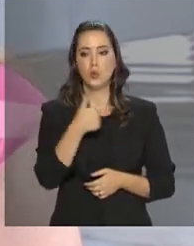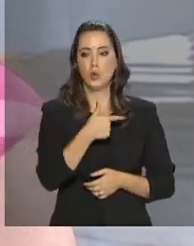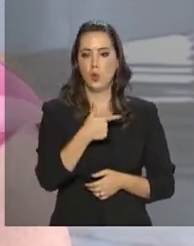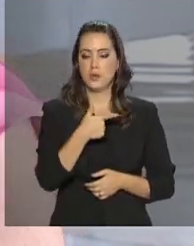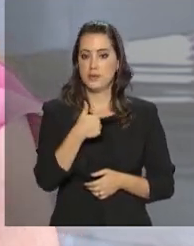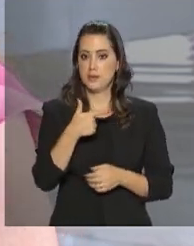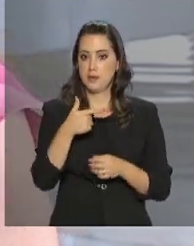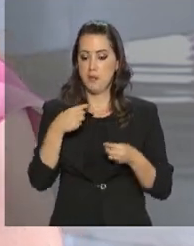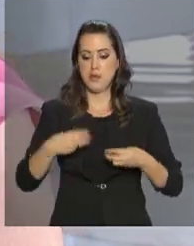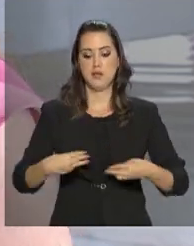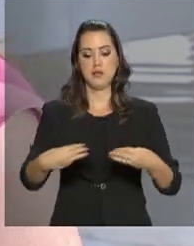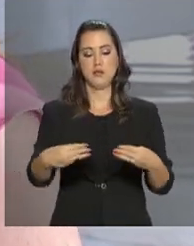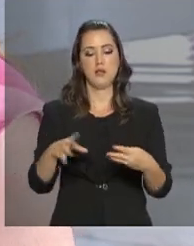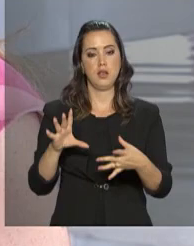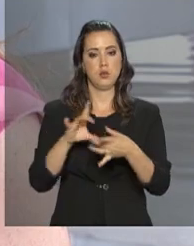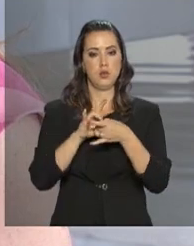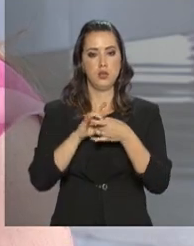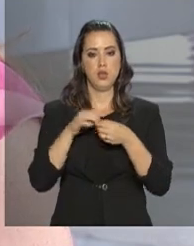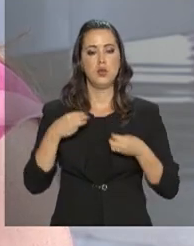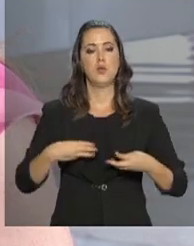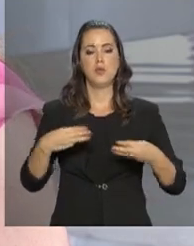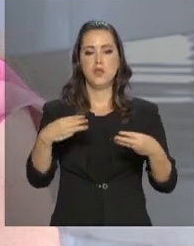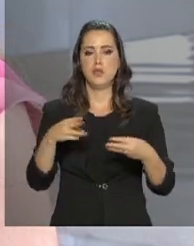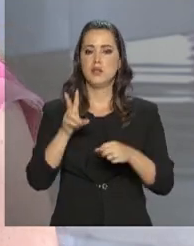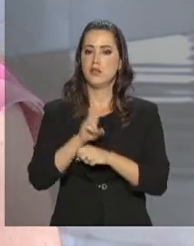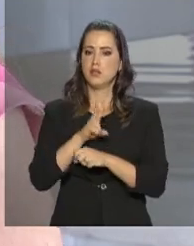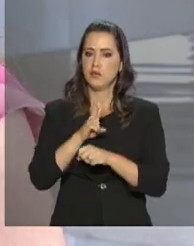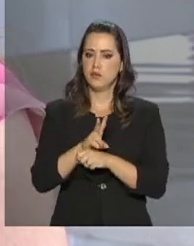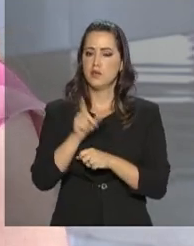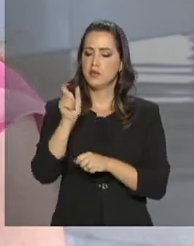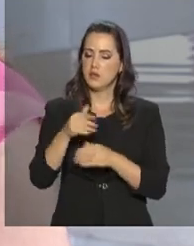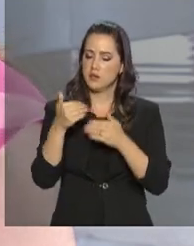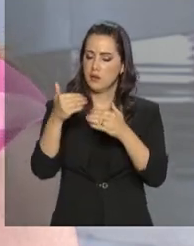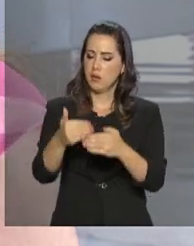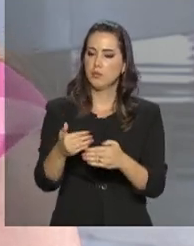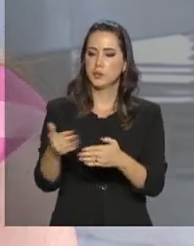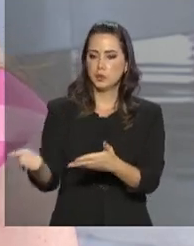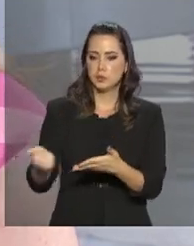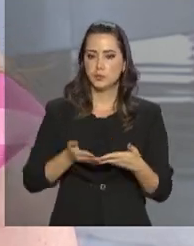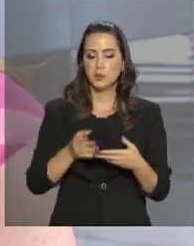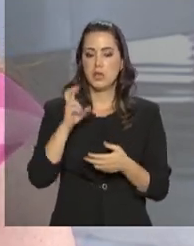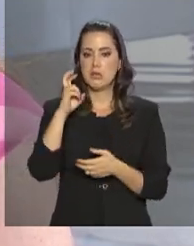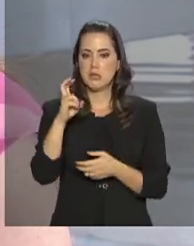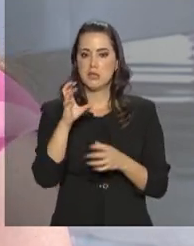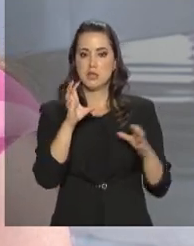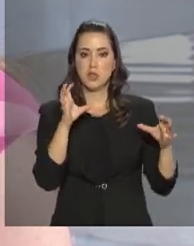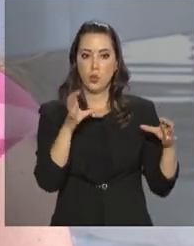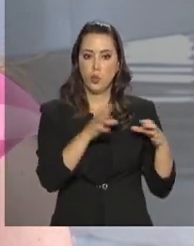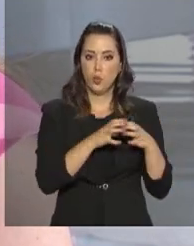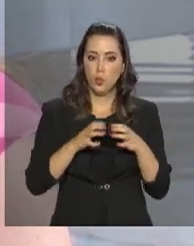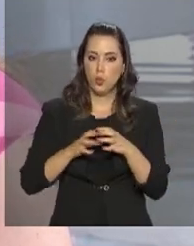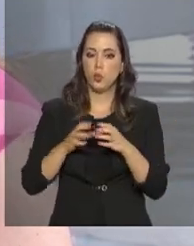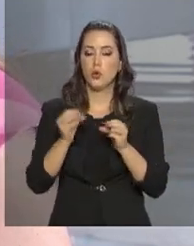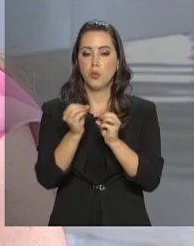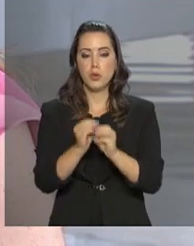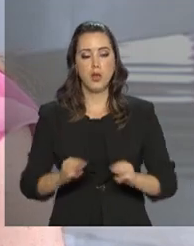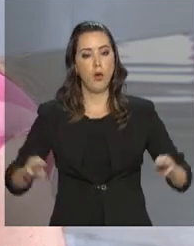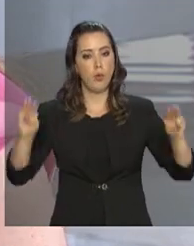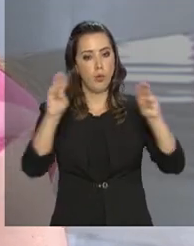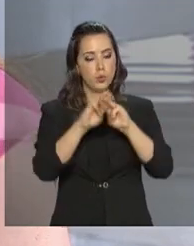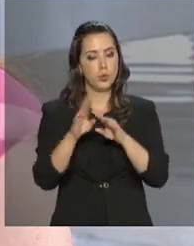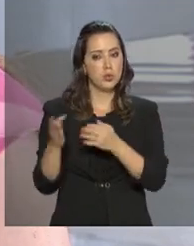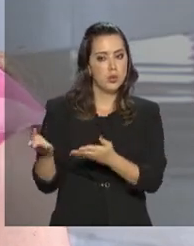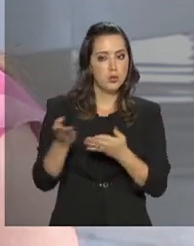envolvidos ministério da defesa que faz toda a parte de logística que quem está lá na frente cinco agências da onu que nos